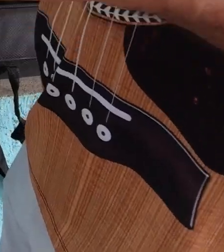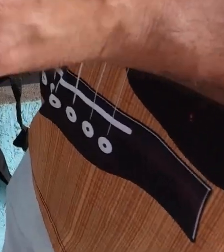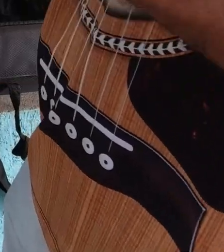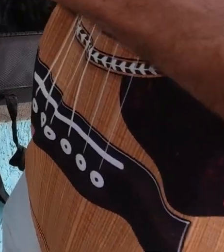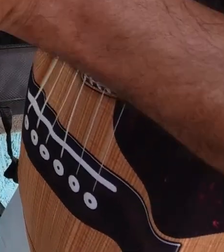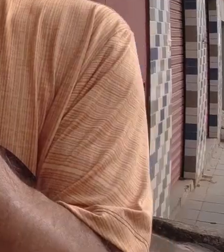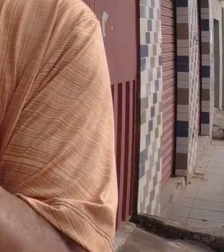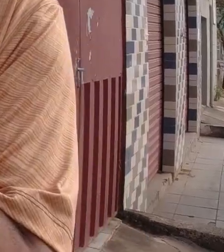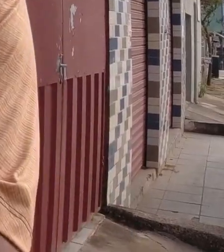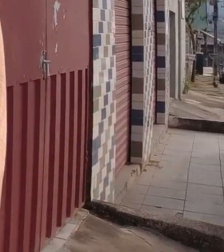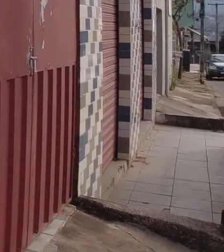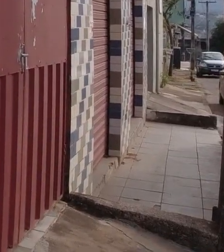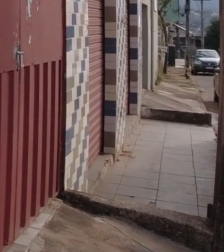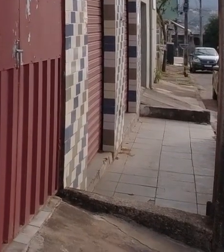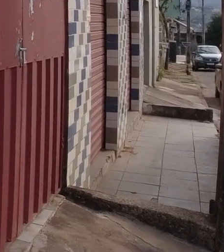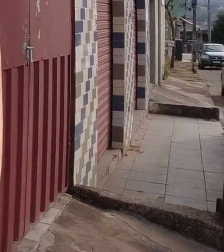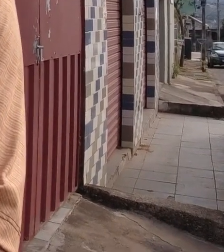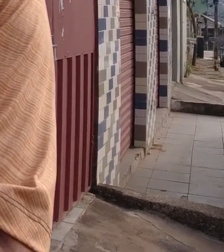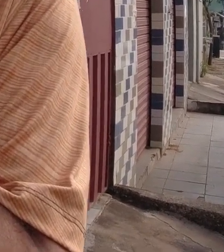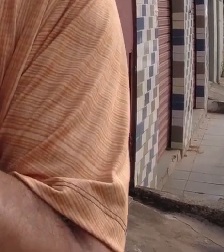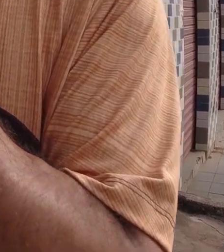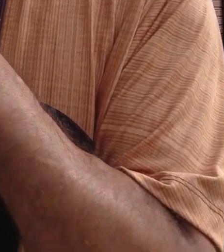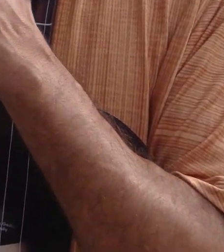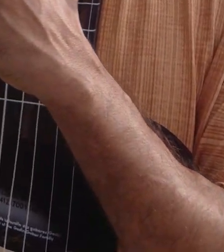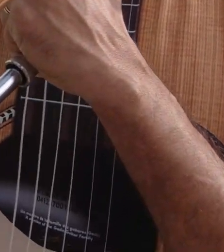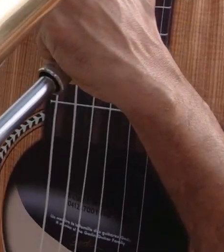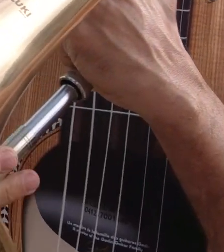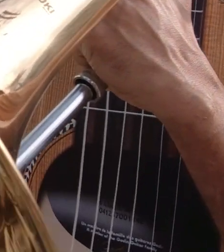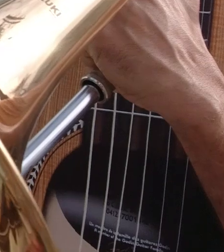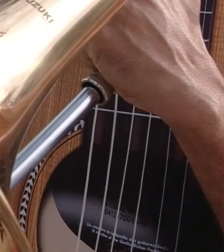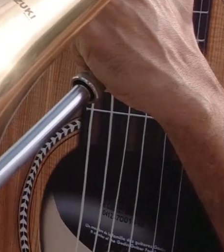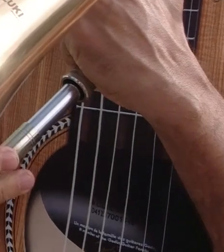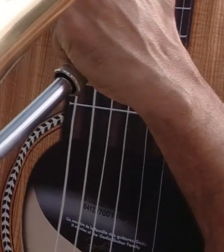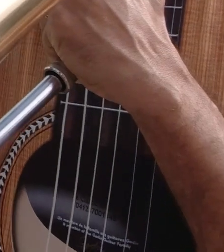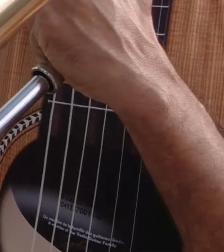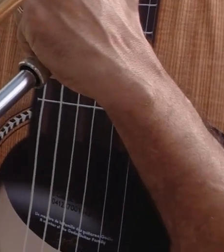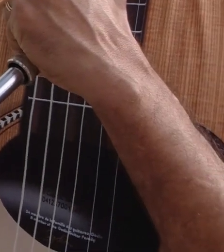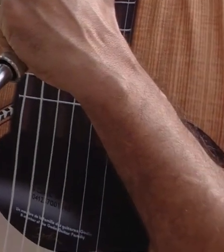Thank you.